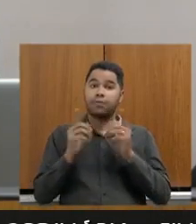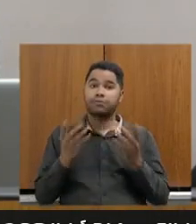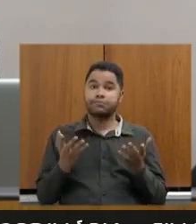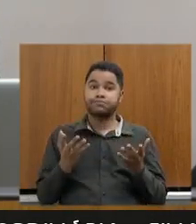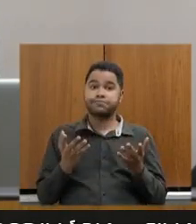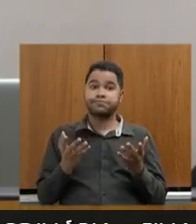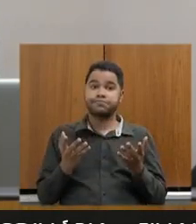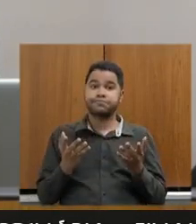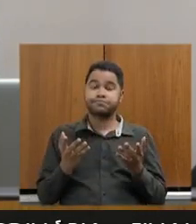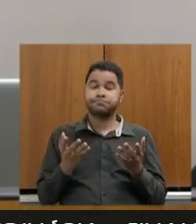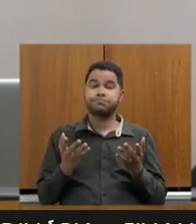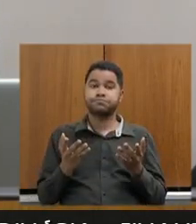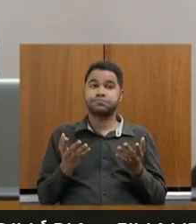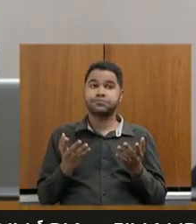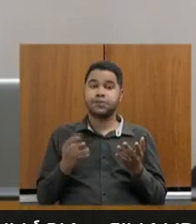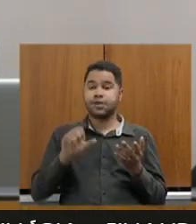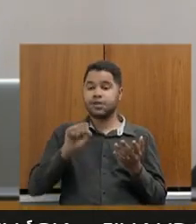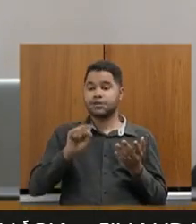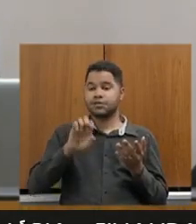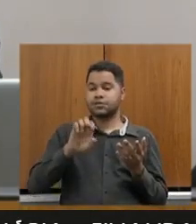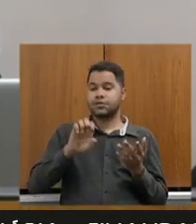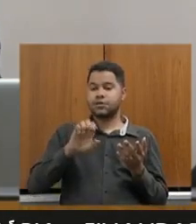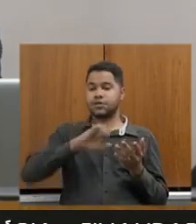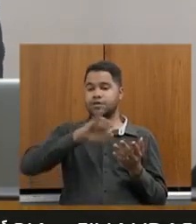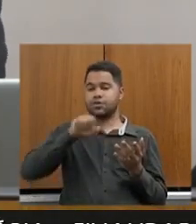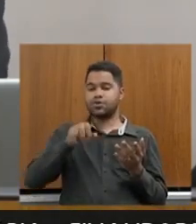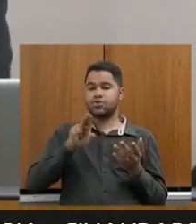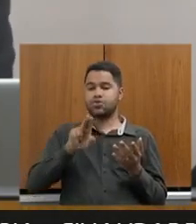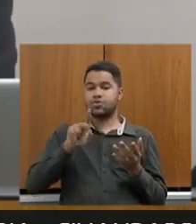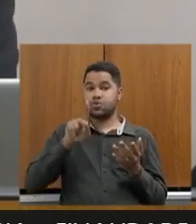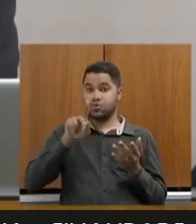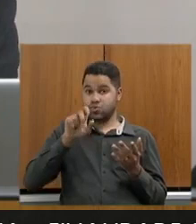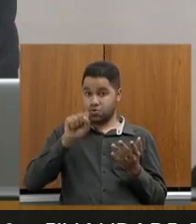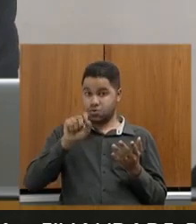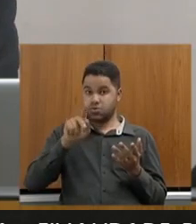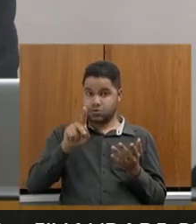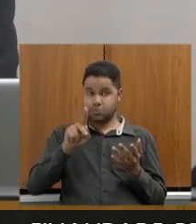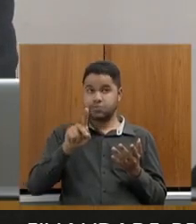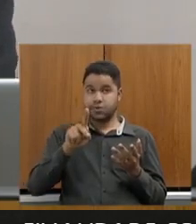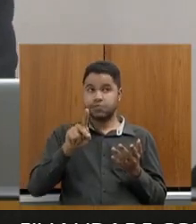a sejusp através da